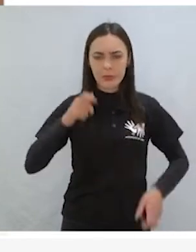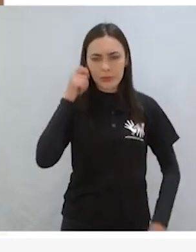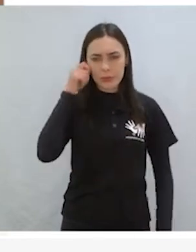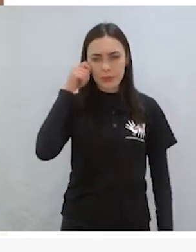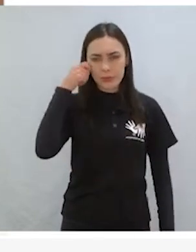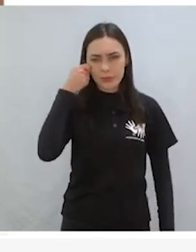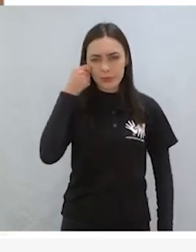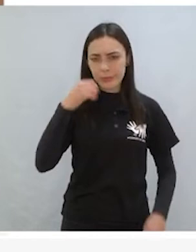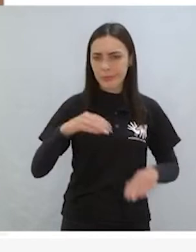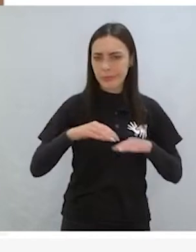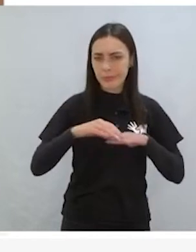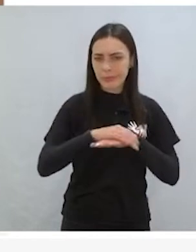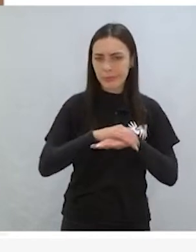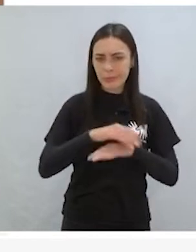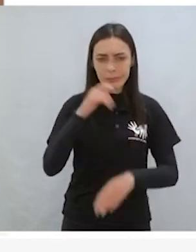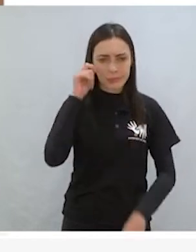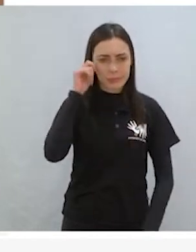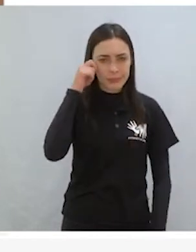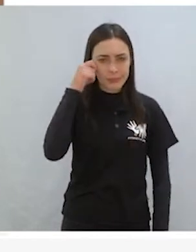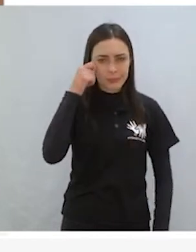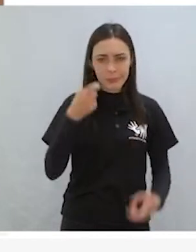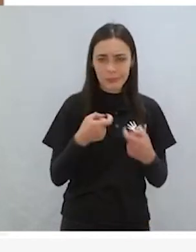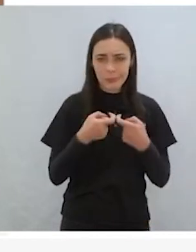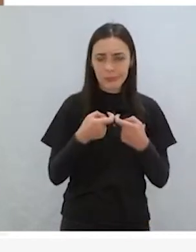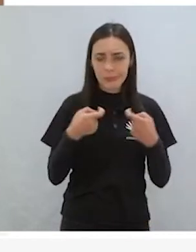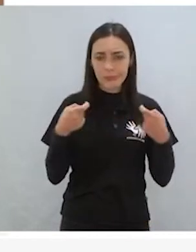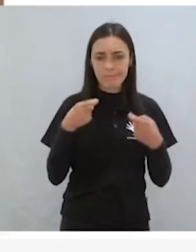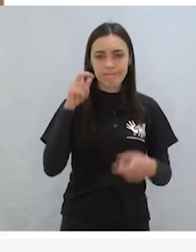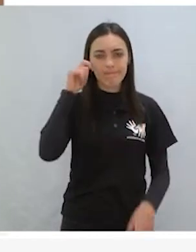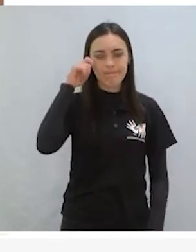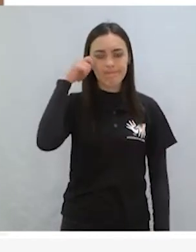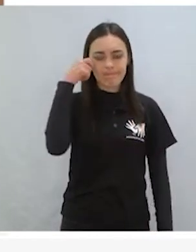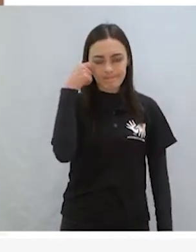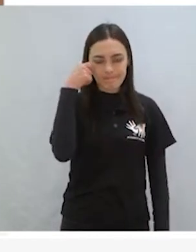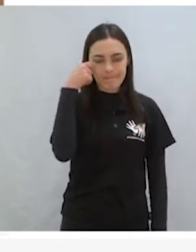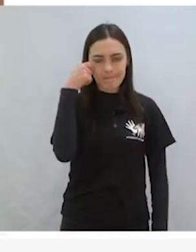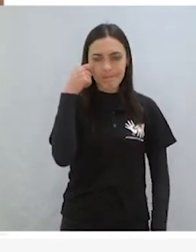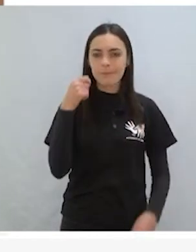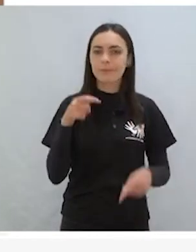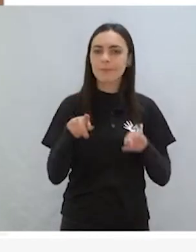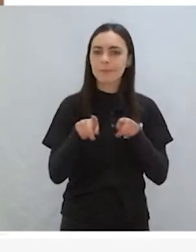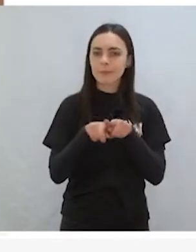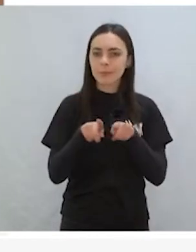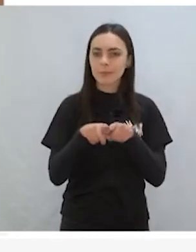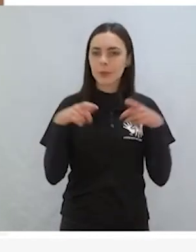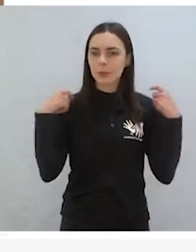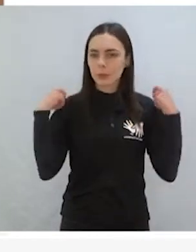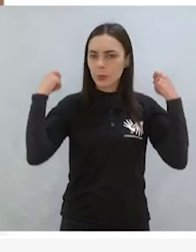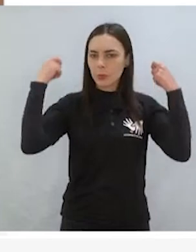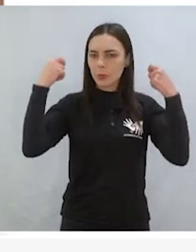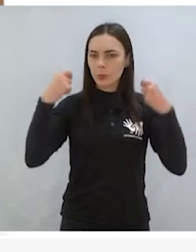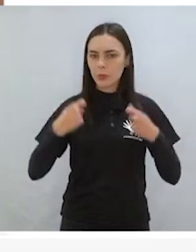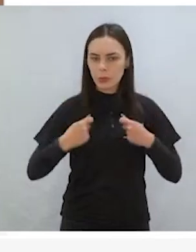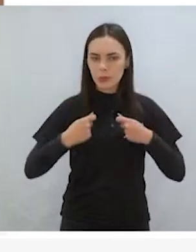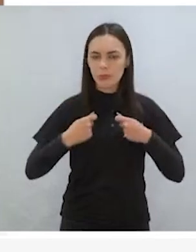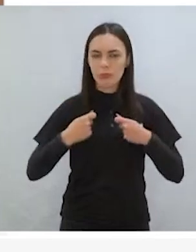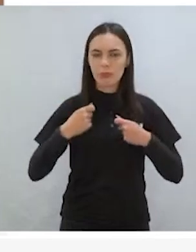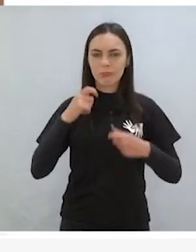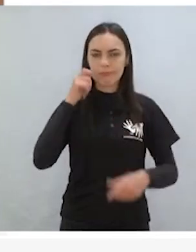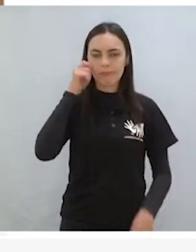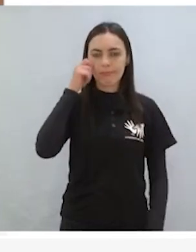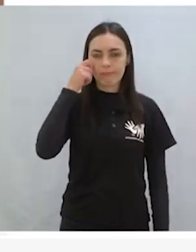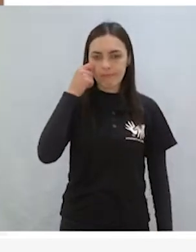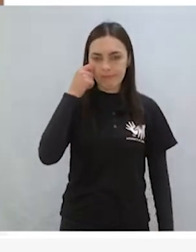calças pretas, sapatos pretos, meias pretas e até uma capa